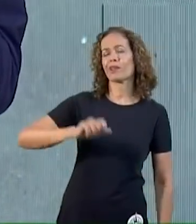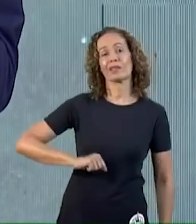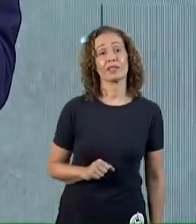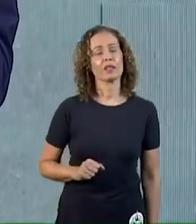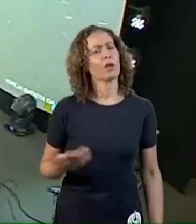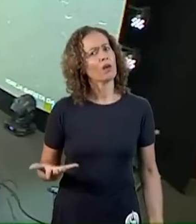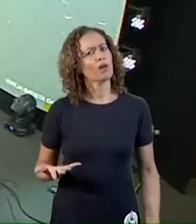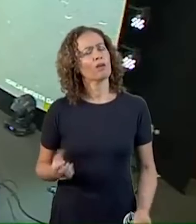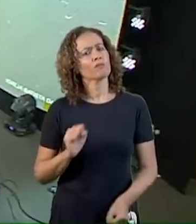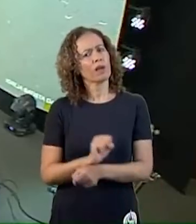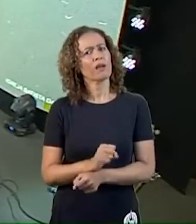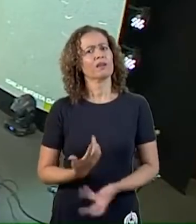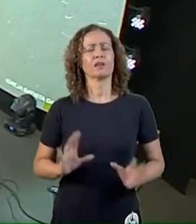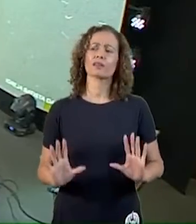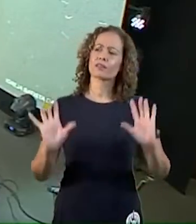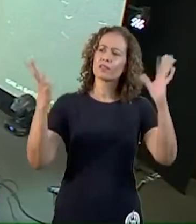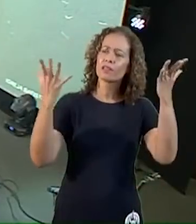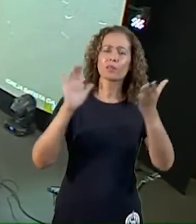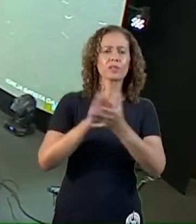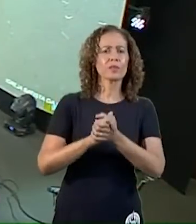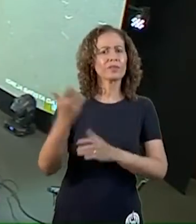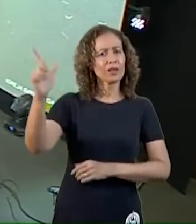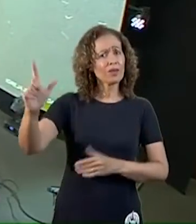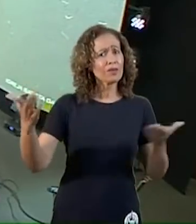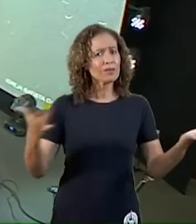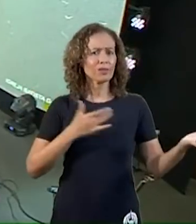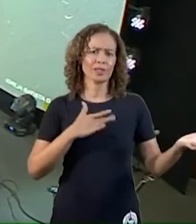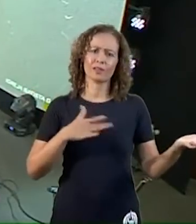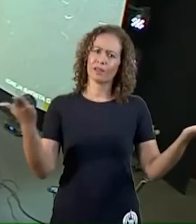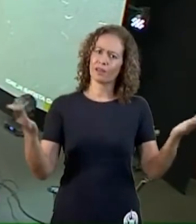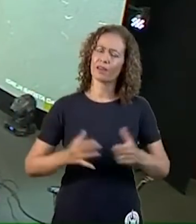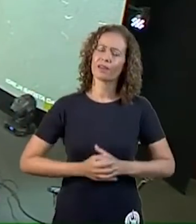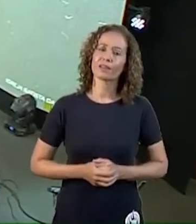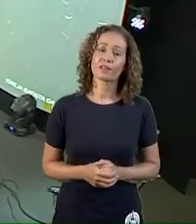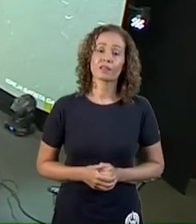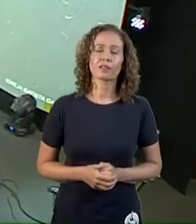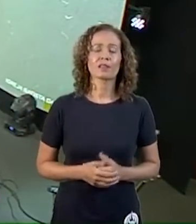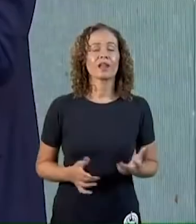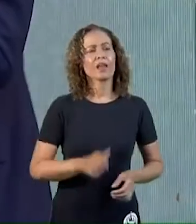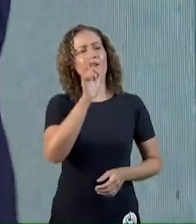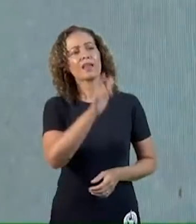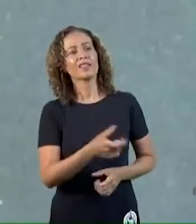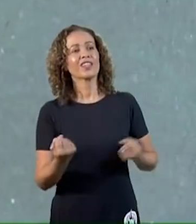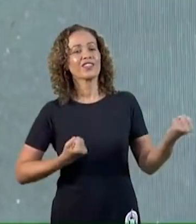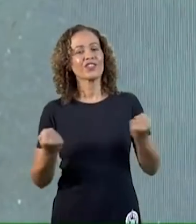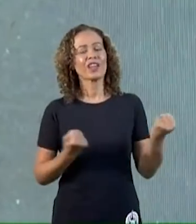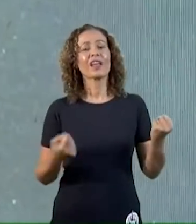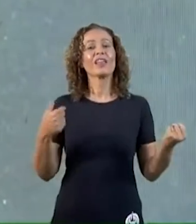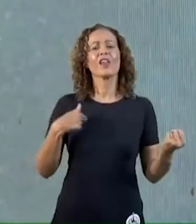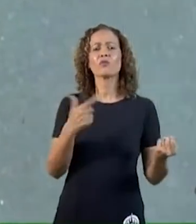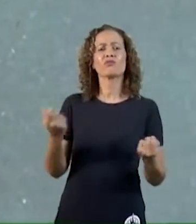celebra o casamento da outra lá. Coitada. Né? Ai, fulano está andando de carro. Ai, eu que estou